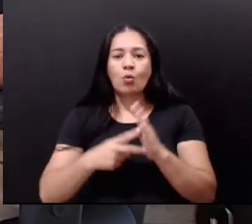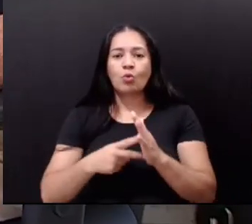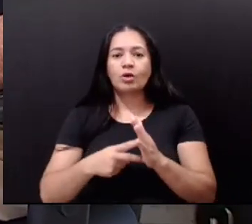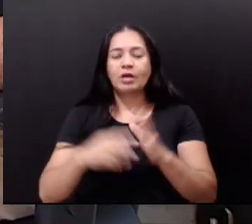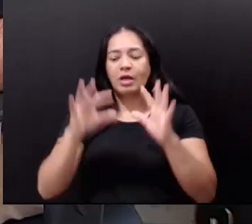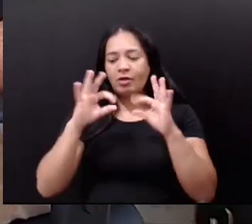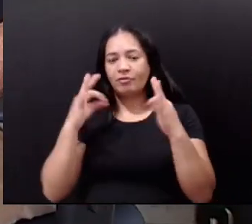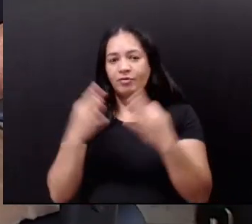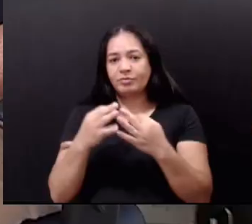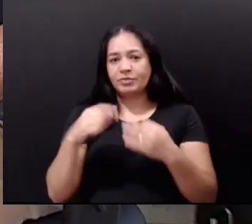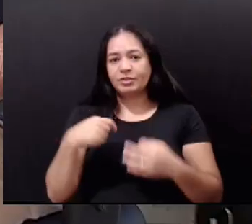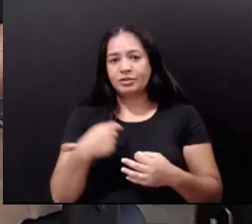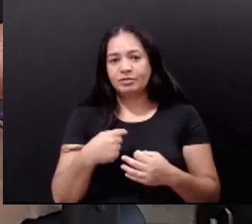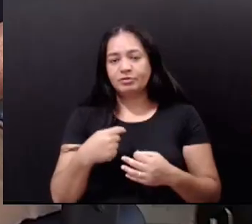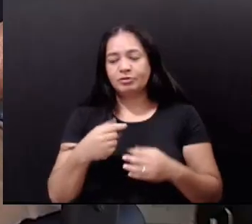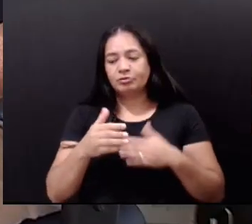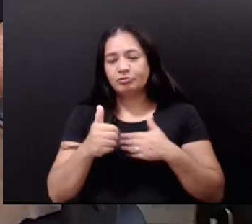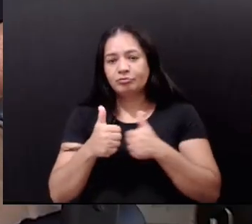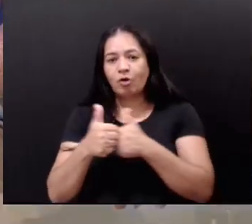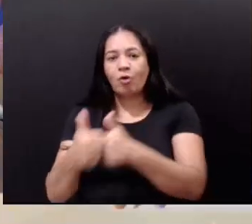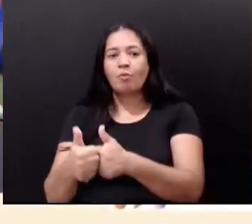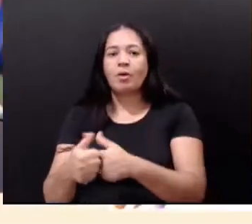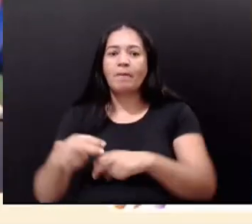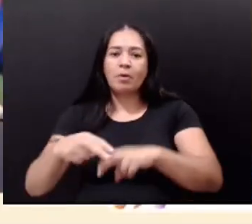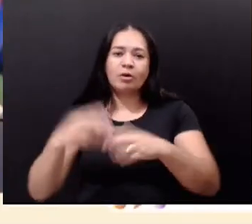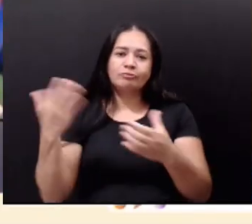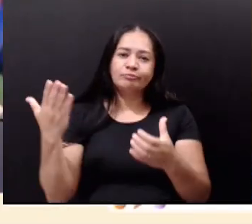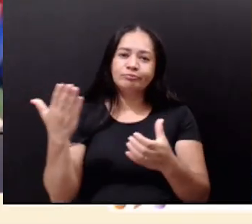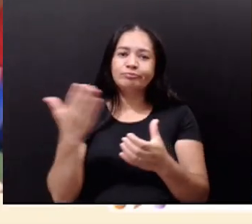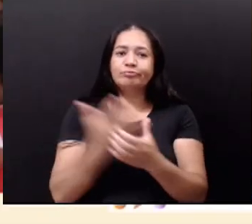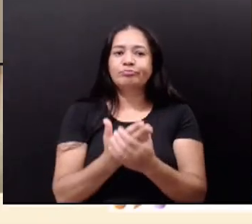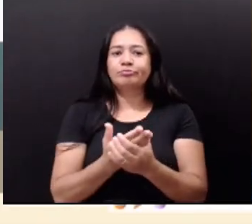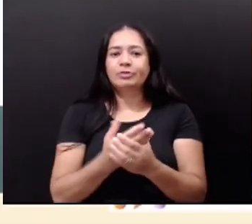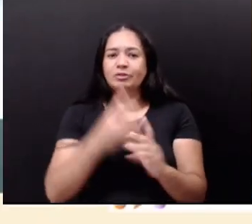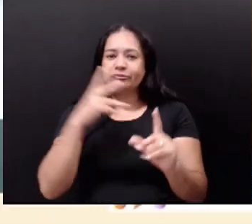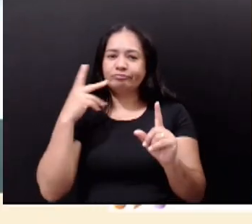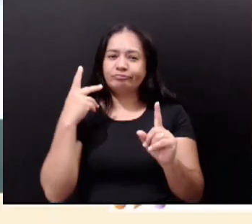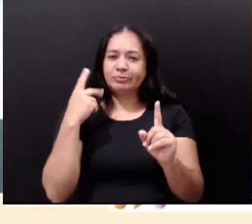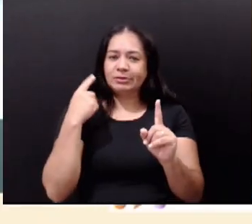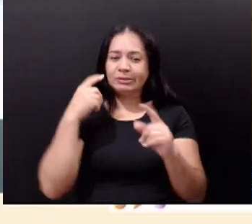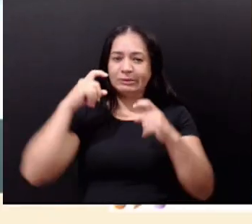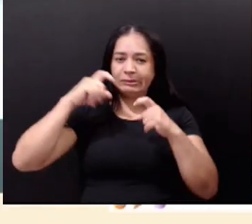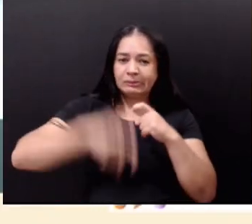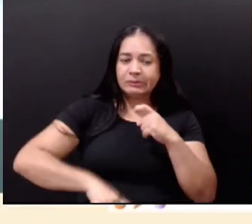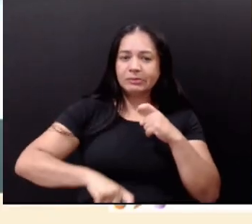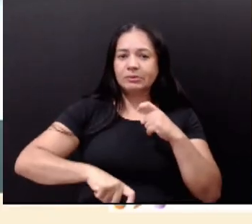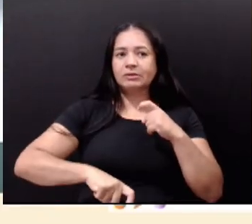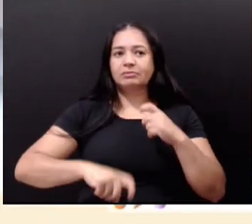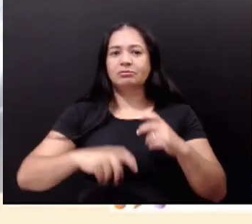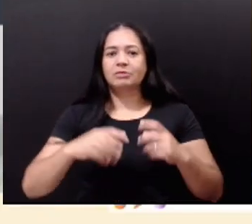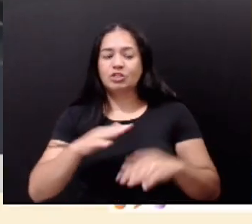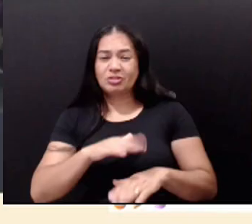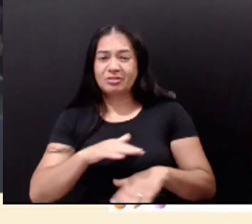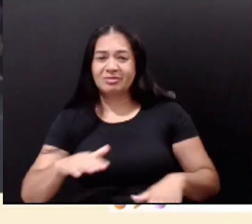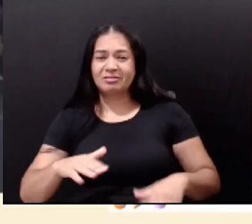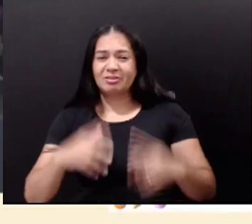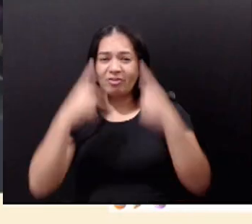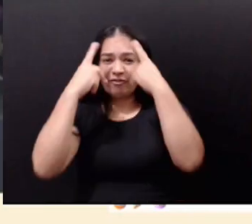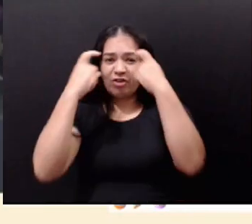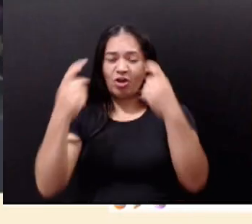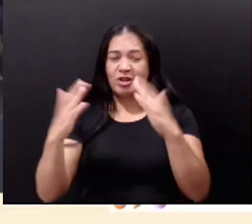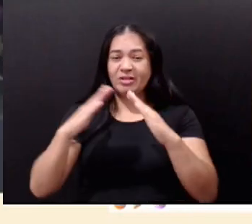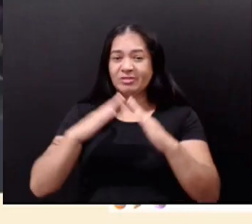processo de negligência contra o idoso, abuso sexual de crianças, violência doméstica. Então,